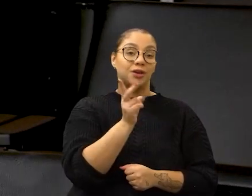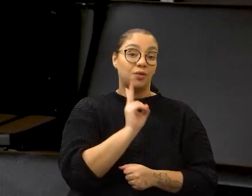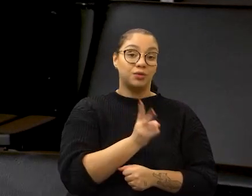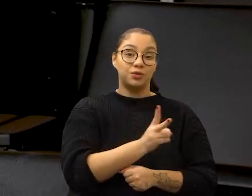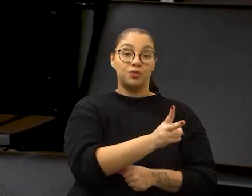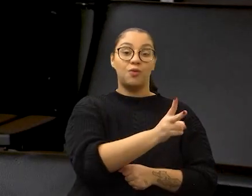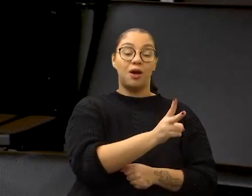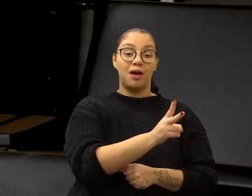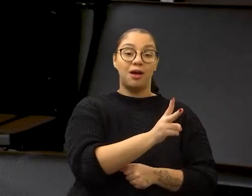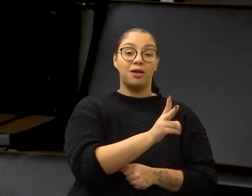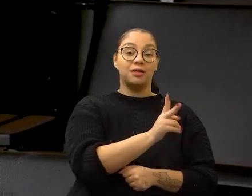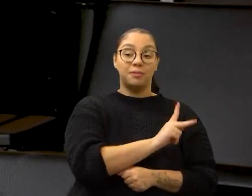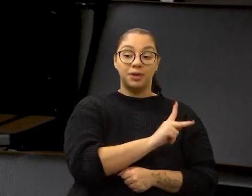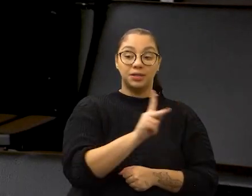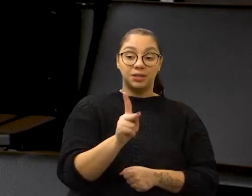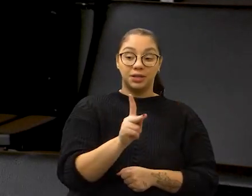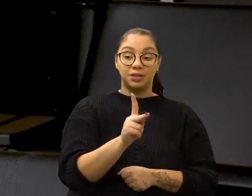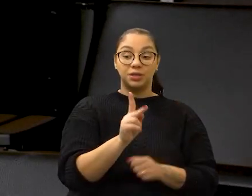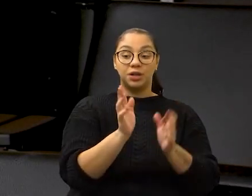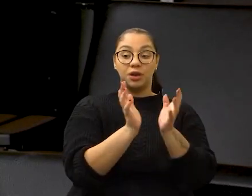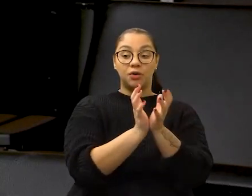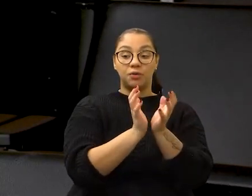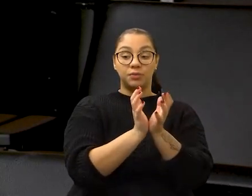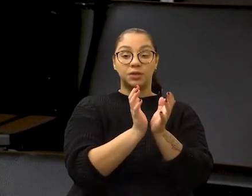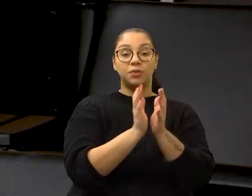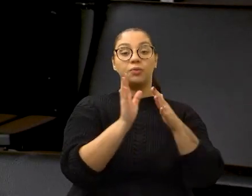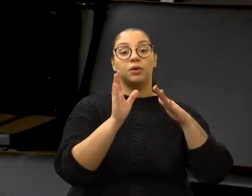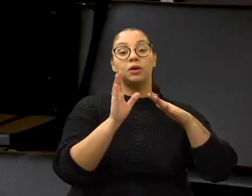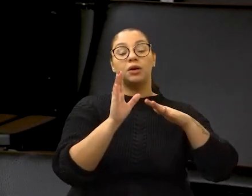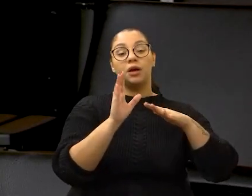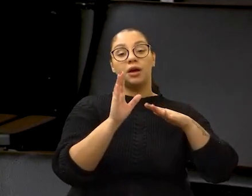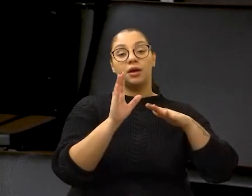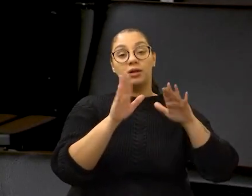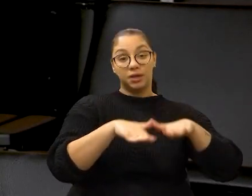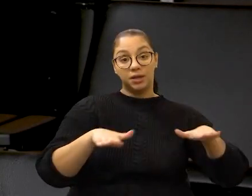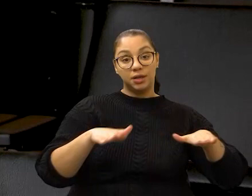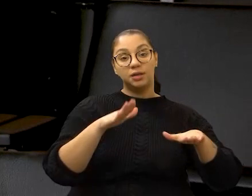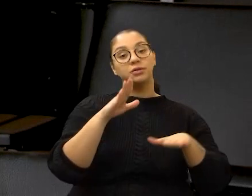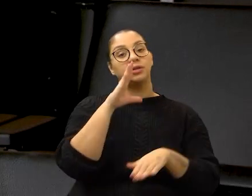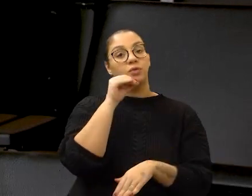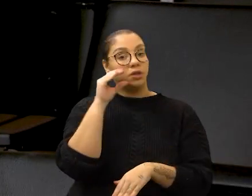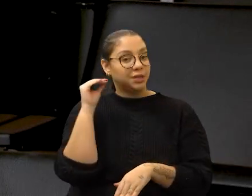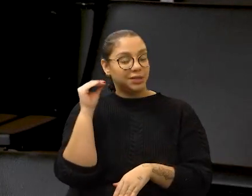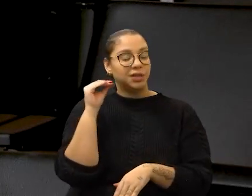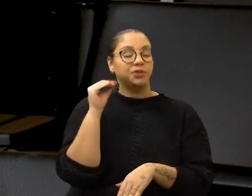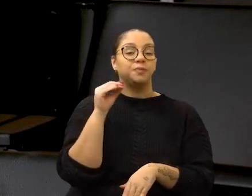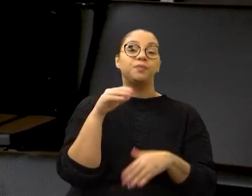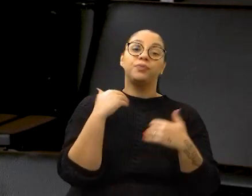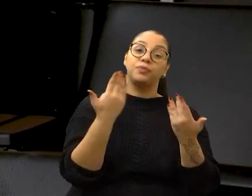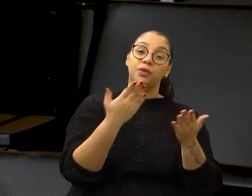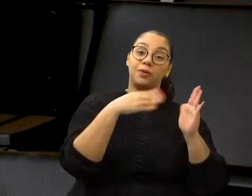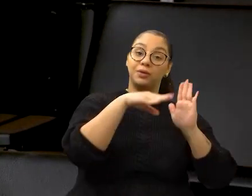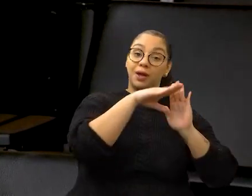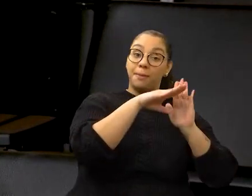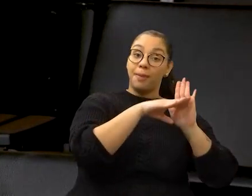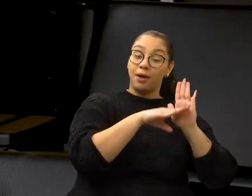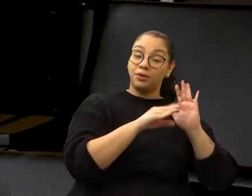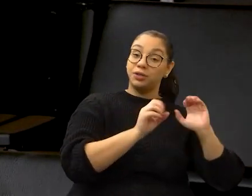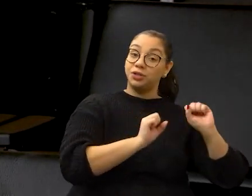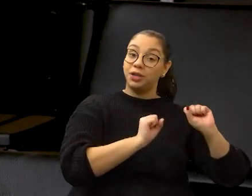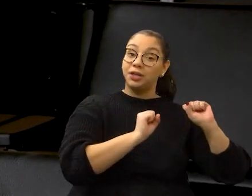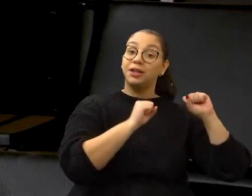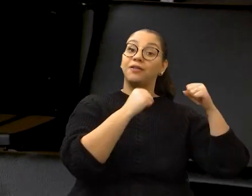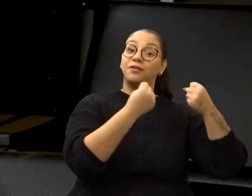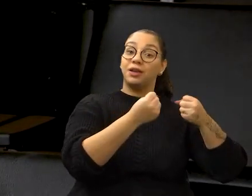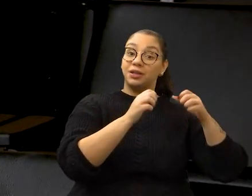dar sequência na presidência da Comissão da Criança e do Adolescente, e como a pauta da defesa da criança e do adolescente